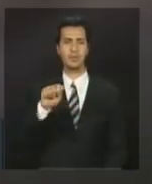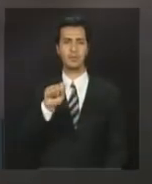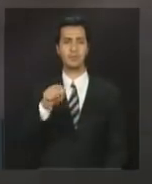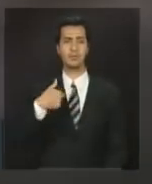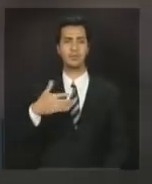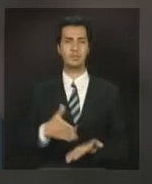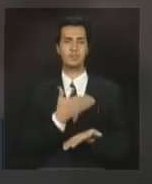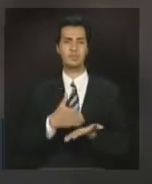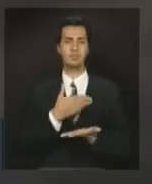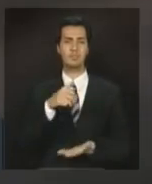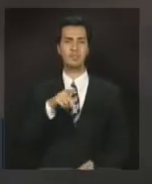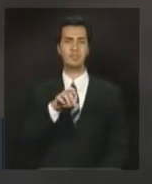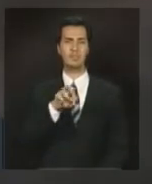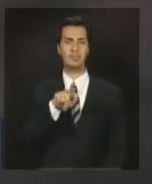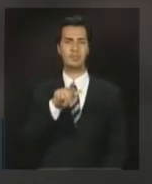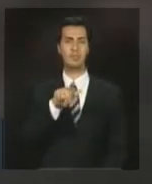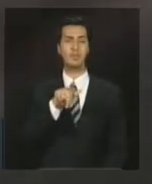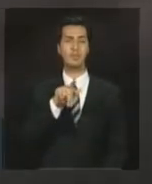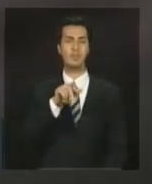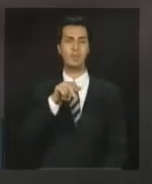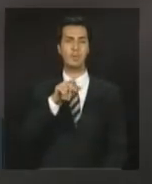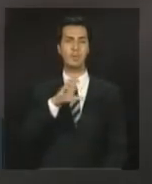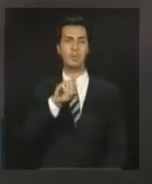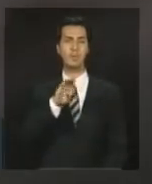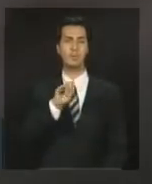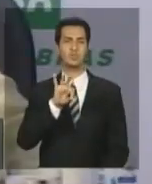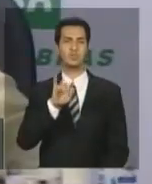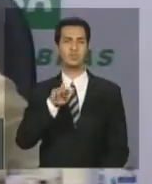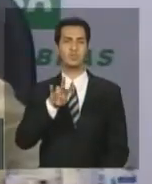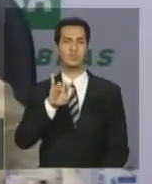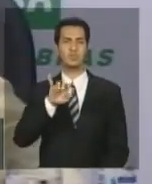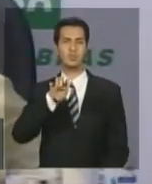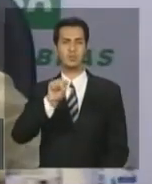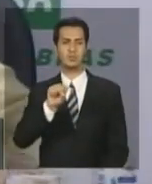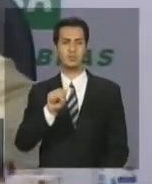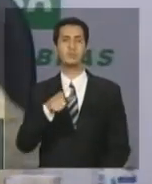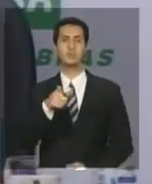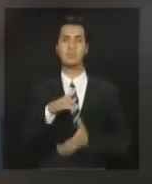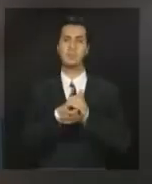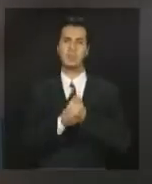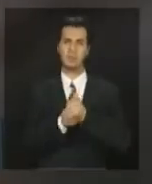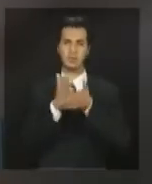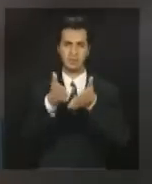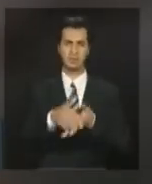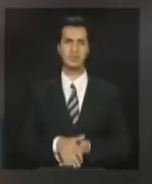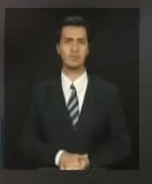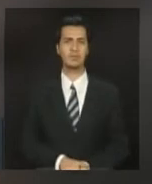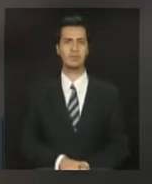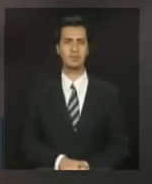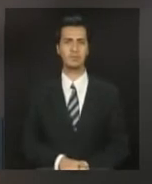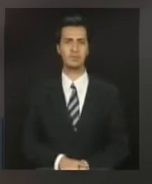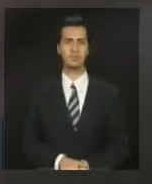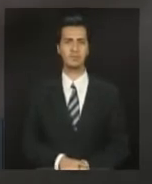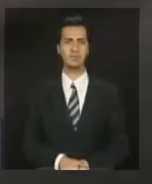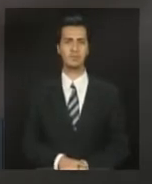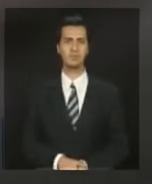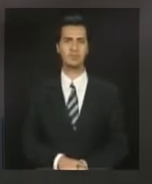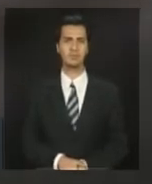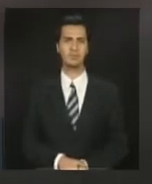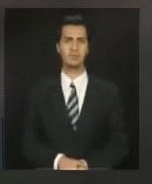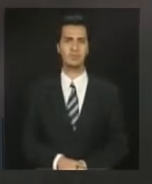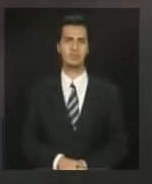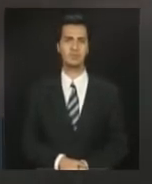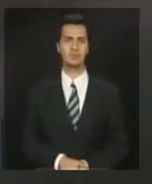Combustíveis e Conveniência, da FIA Combustíveis. Oi, Natália. Tudo bom? Tudo bom? Parabéns. Eu queria fazer duas perguntas.